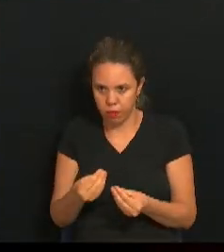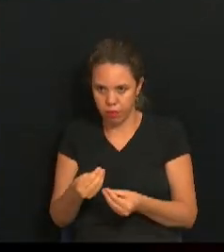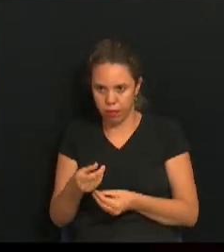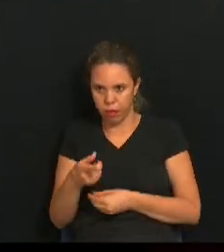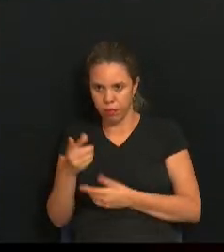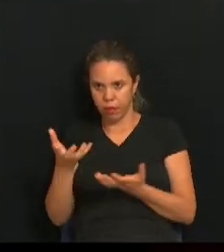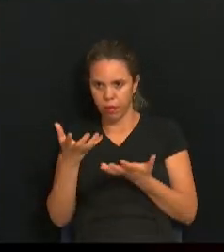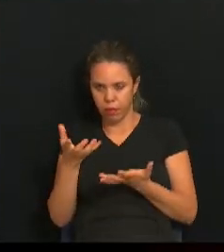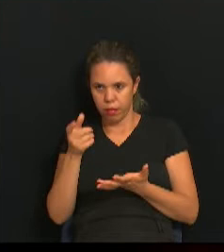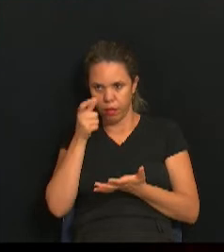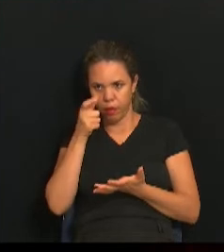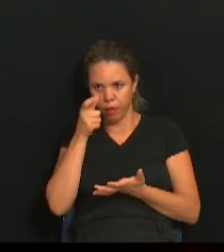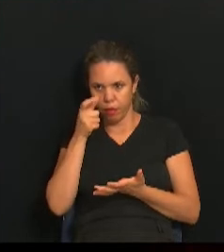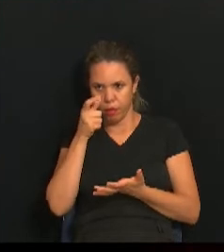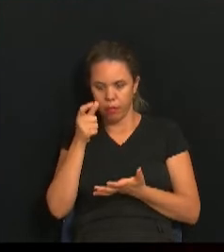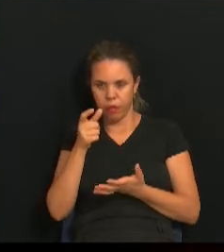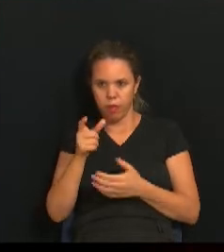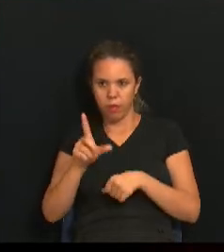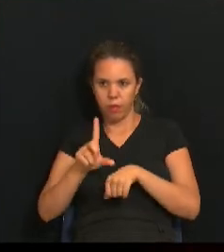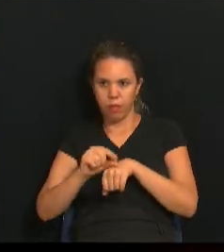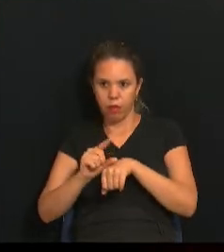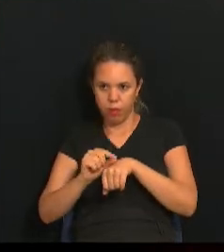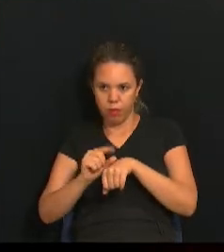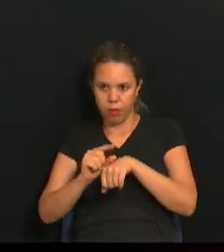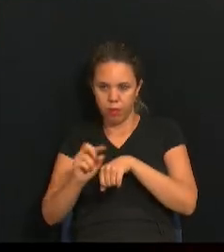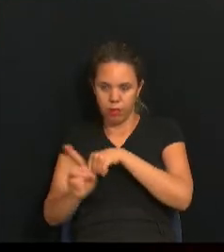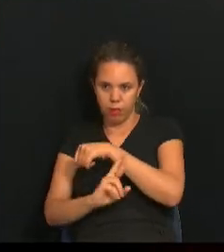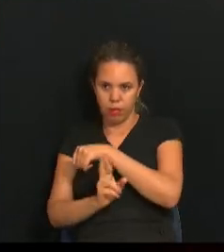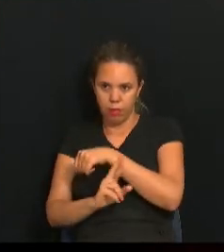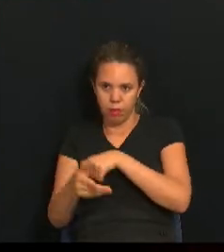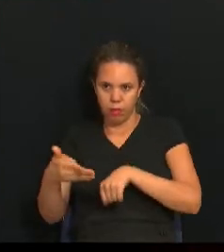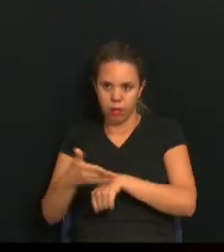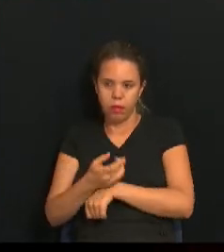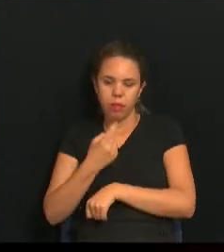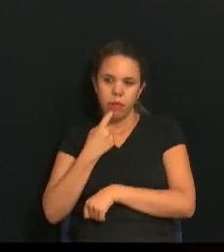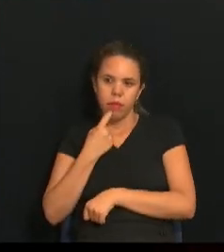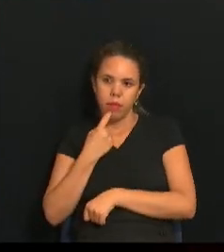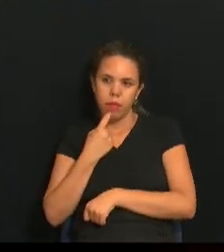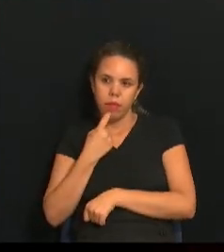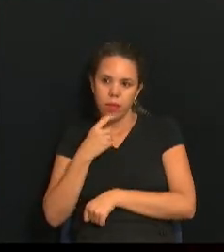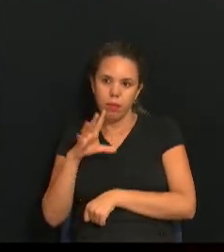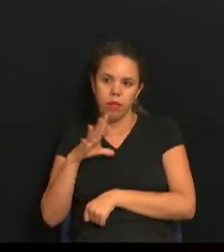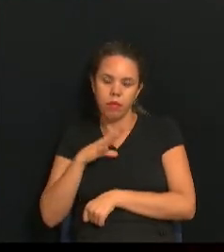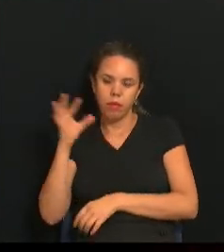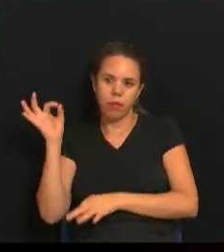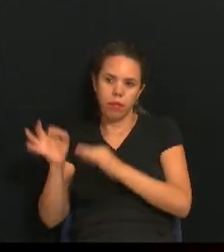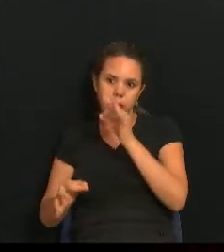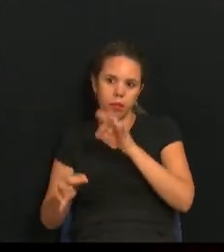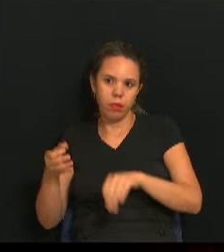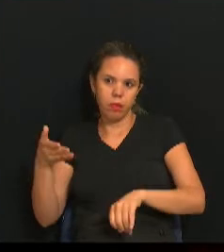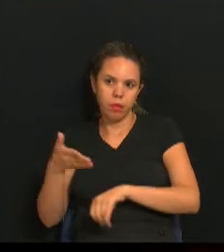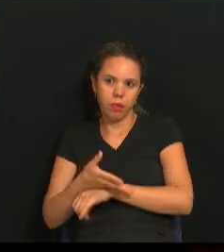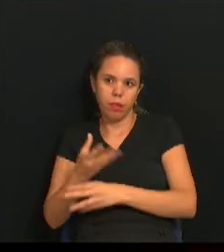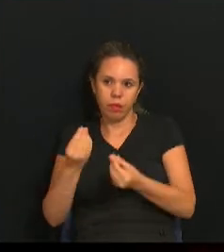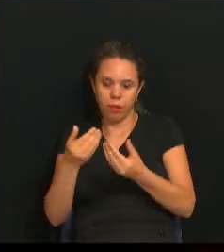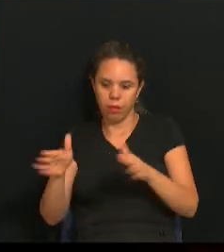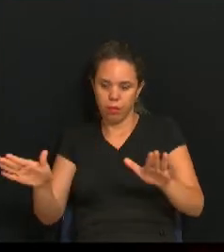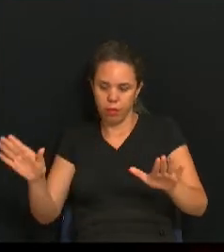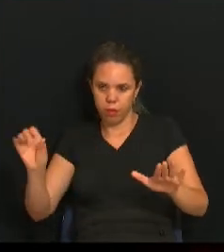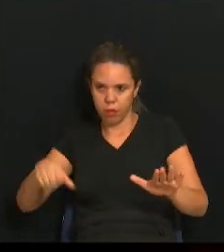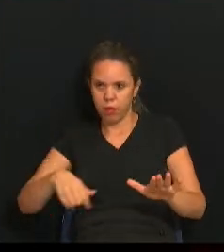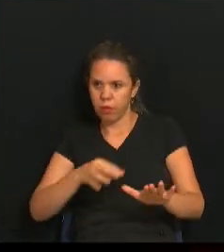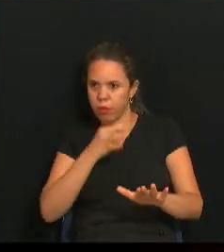aqui na Dom Pedro, com o Ademar de Barros, né, entrada em Campinas, ali ao lado da cidade judiciária, adentrou bastante, sem dúvida